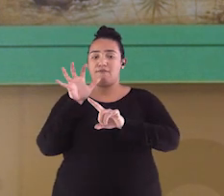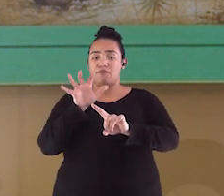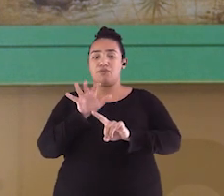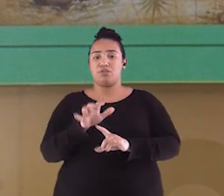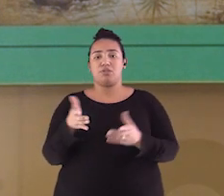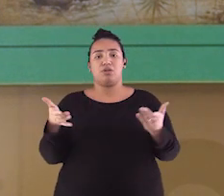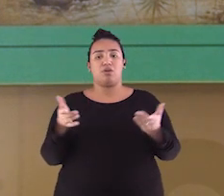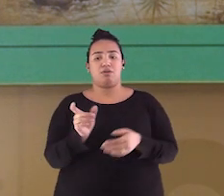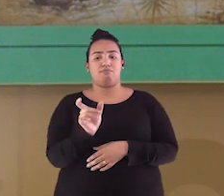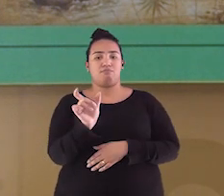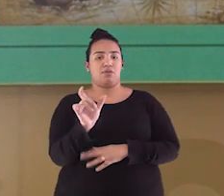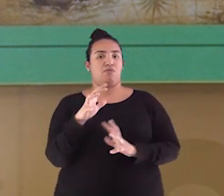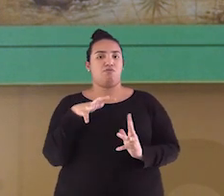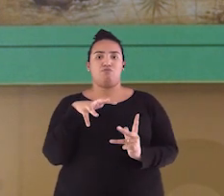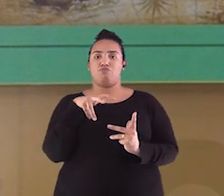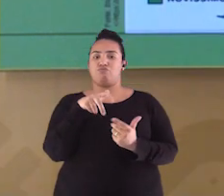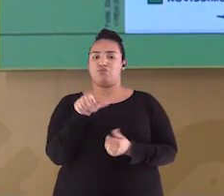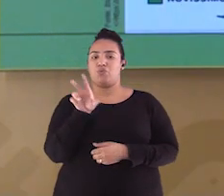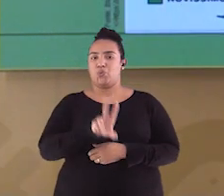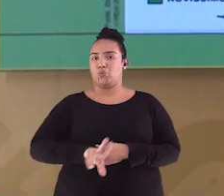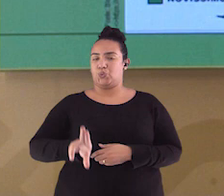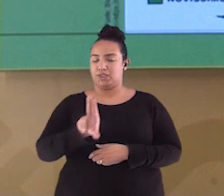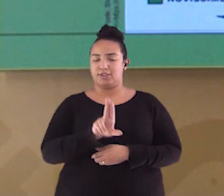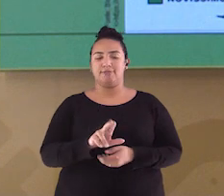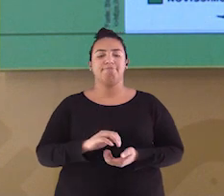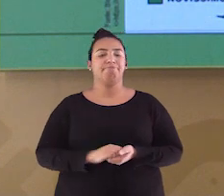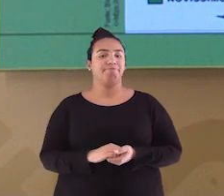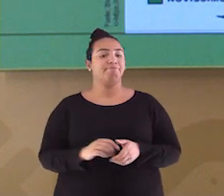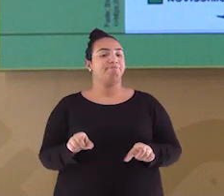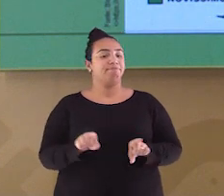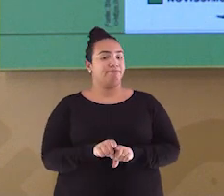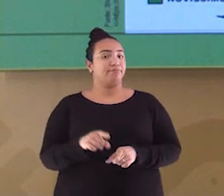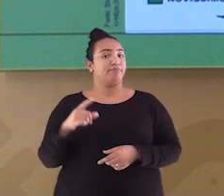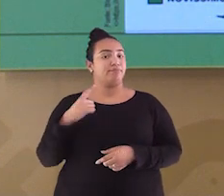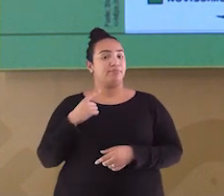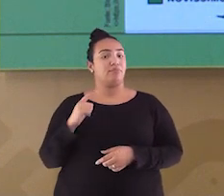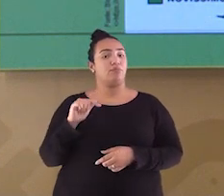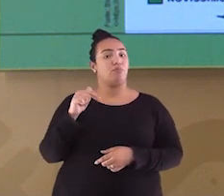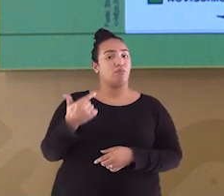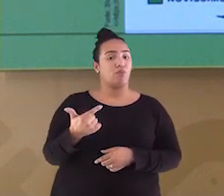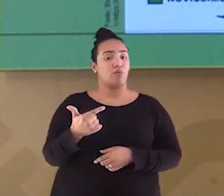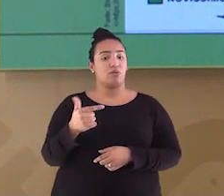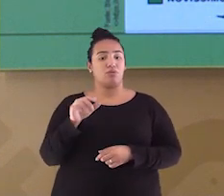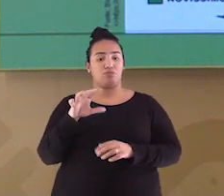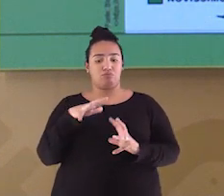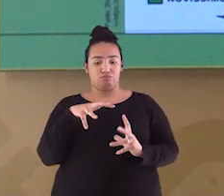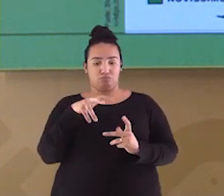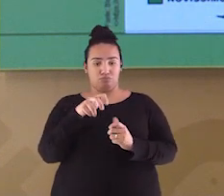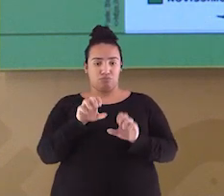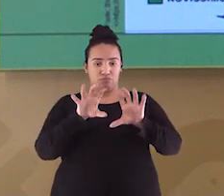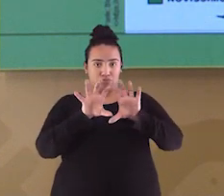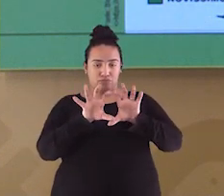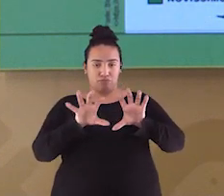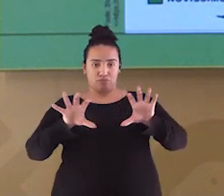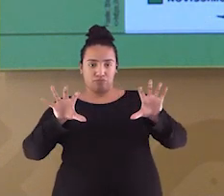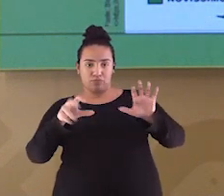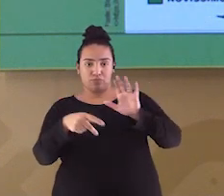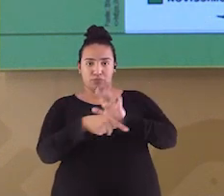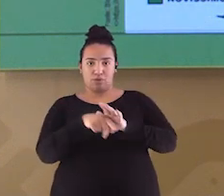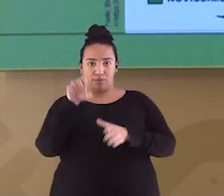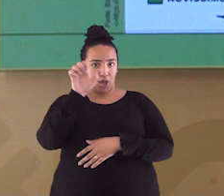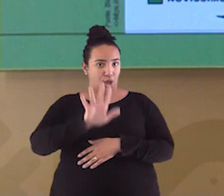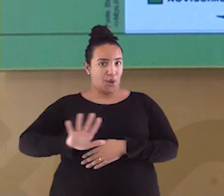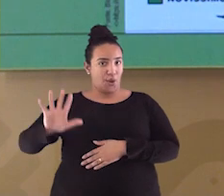um termo mundial. Há também uma outra forma de divisão dos mundos, criada pelos